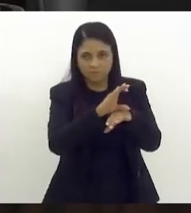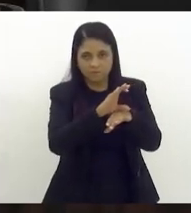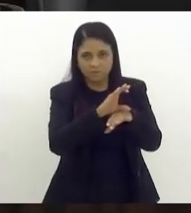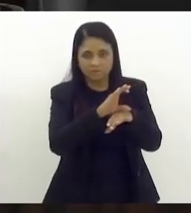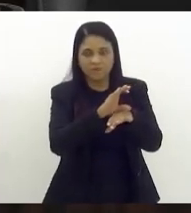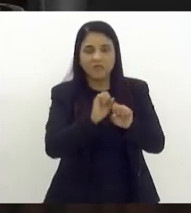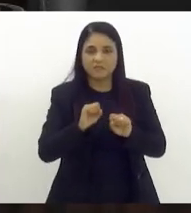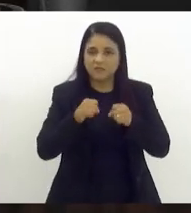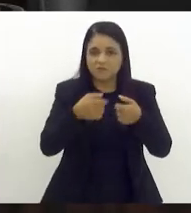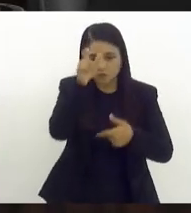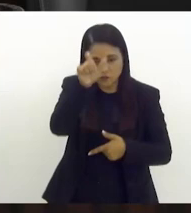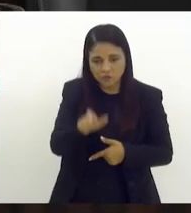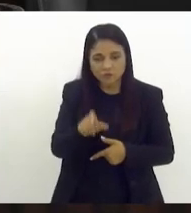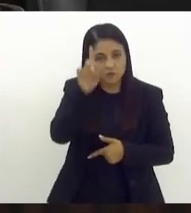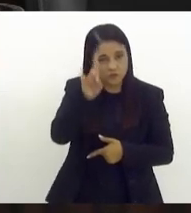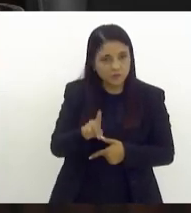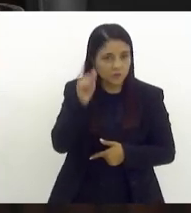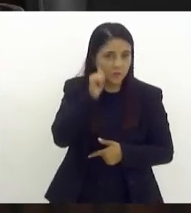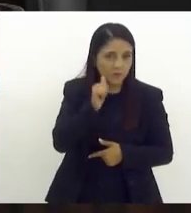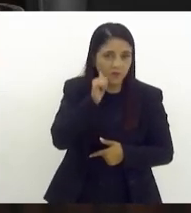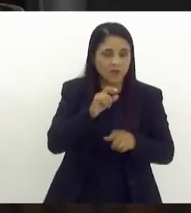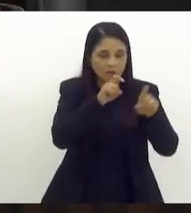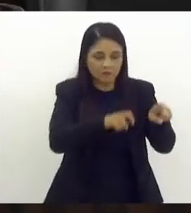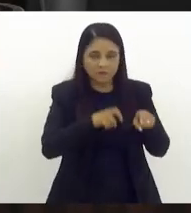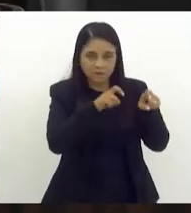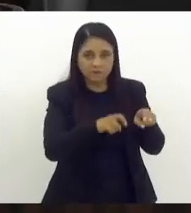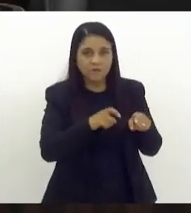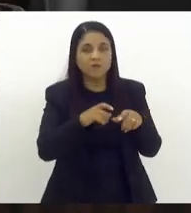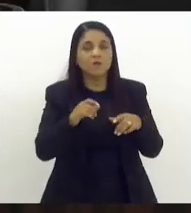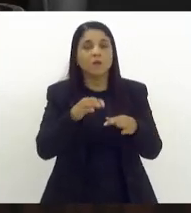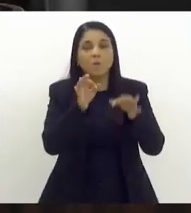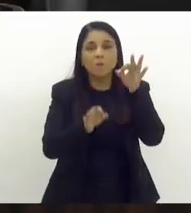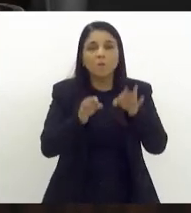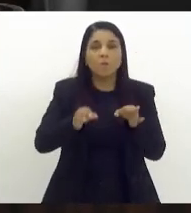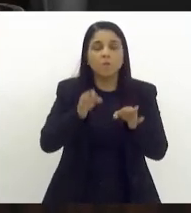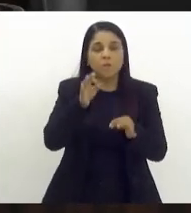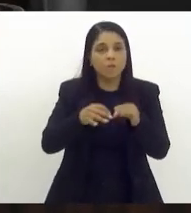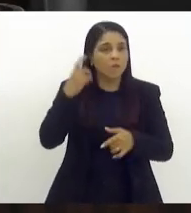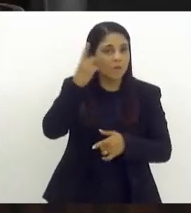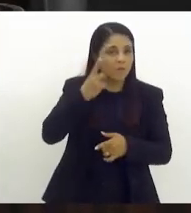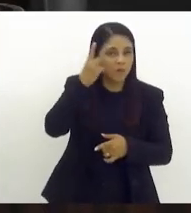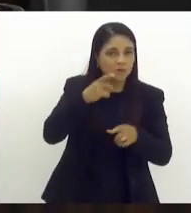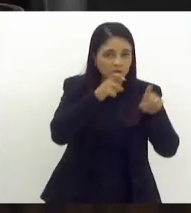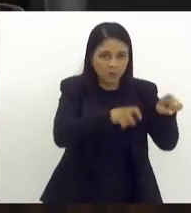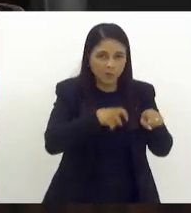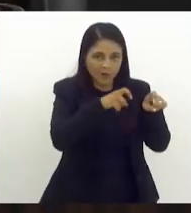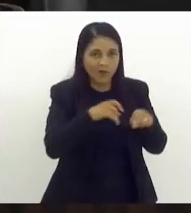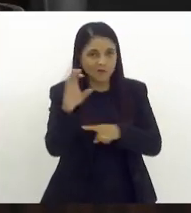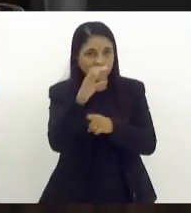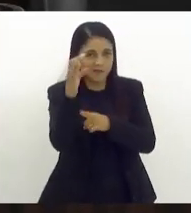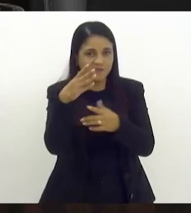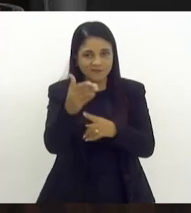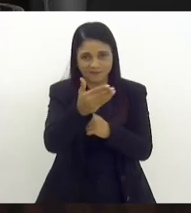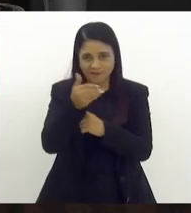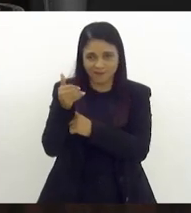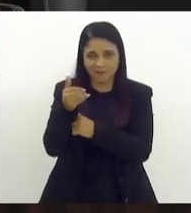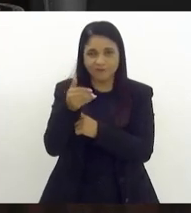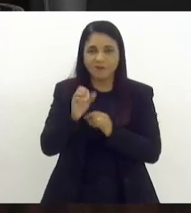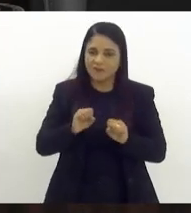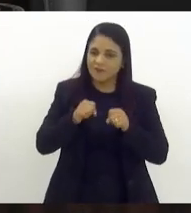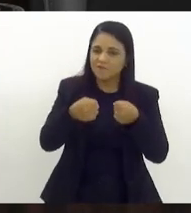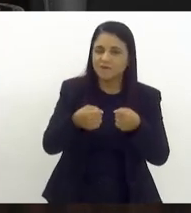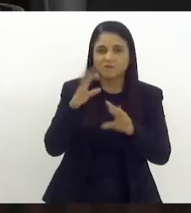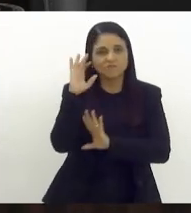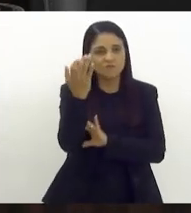de defesa dos direitos da mulher, de agricultura, pecuária e política rural, agrária e pesqueira, de ciência e tecnologia, defesa